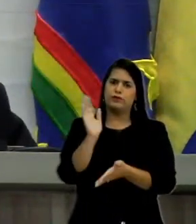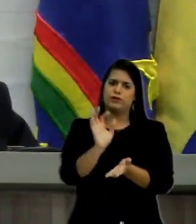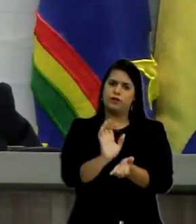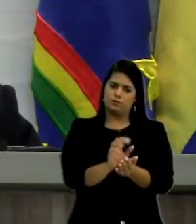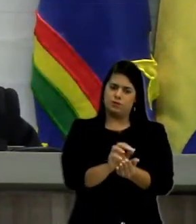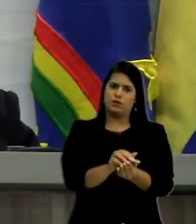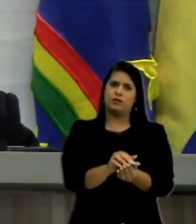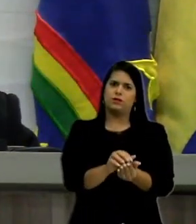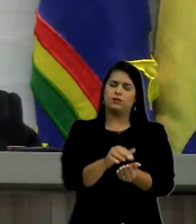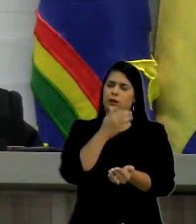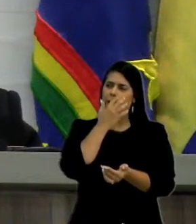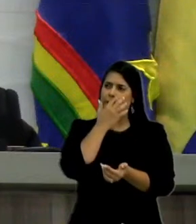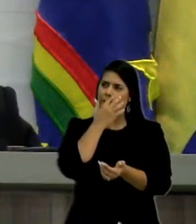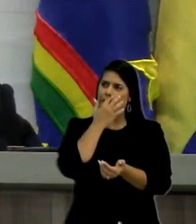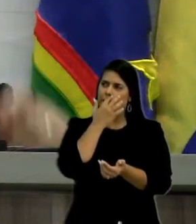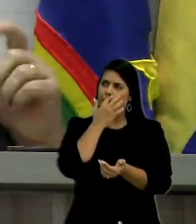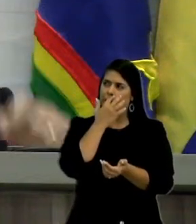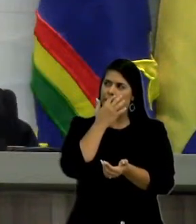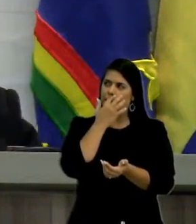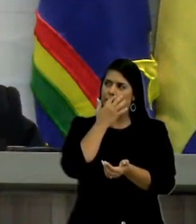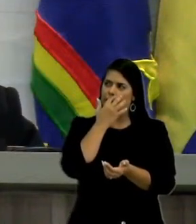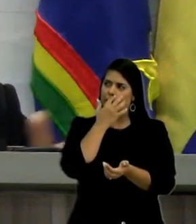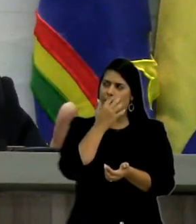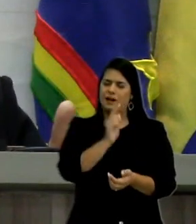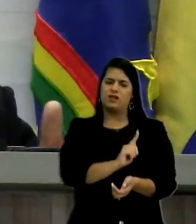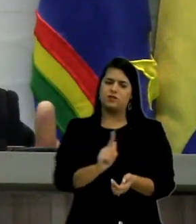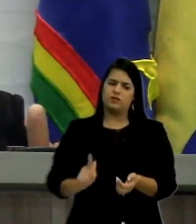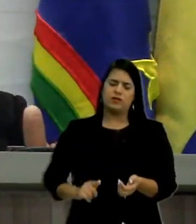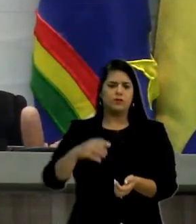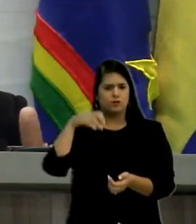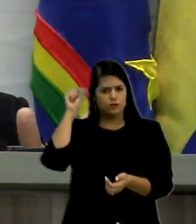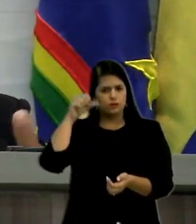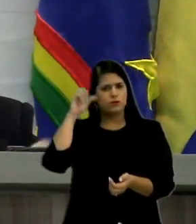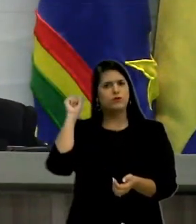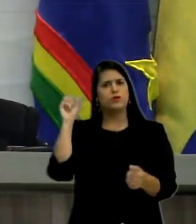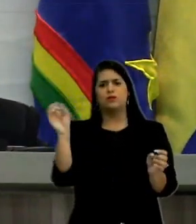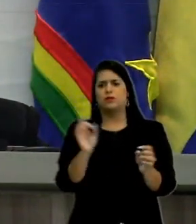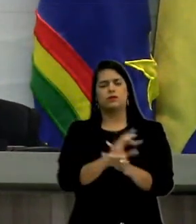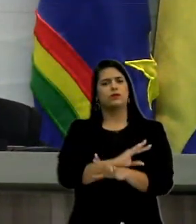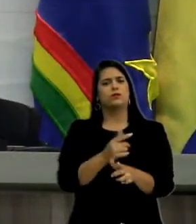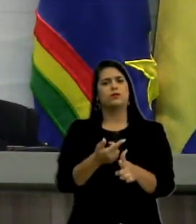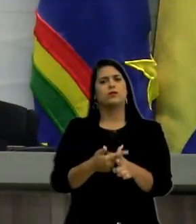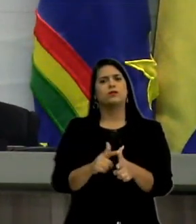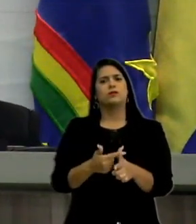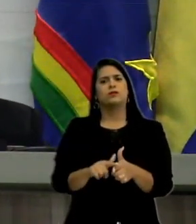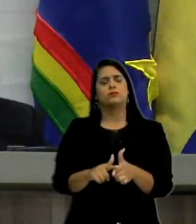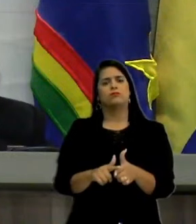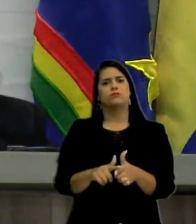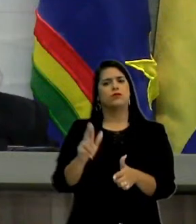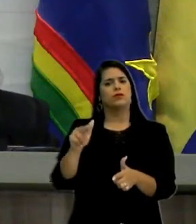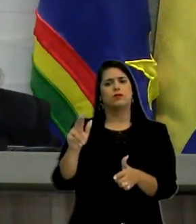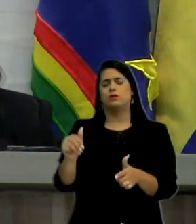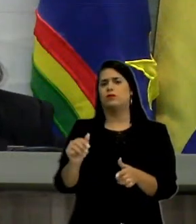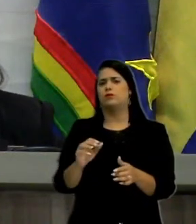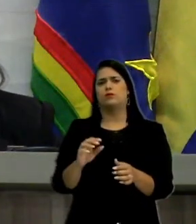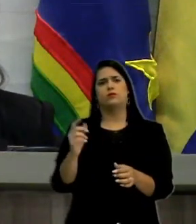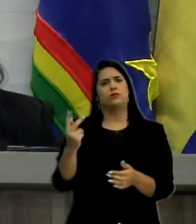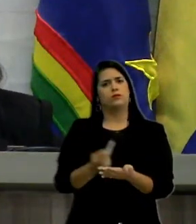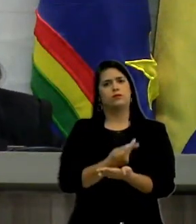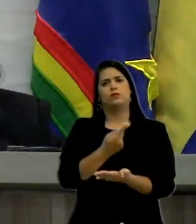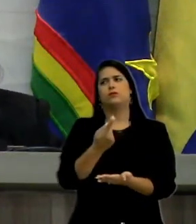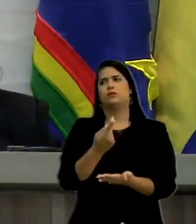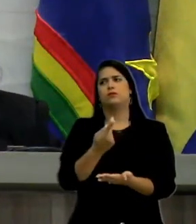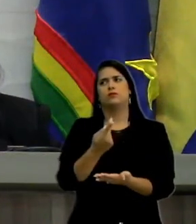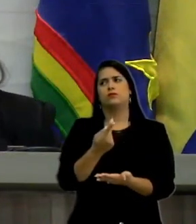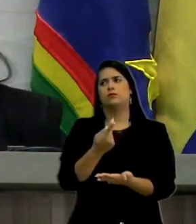frente para ver se a governadora nos escuta e toma uma atitude. Porque, na verdade, isso nunca aconteceu, vereador